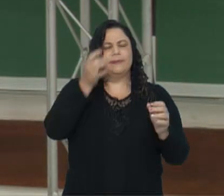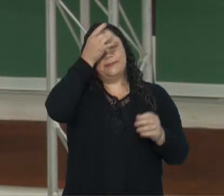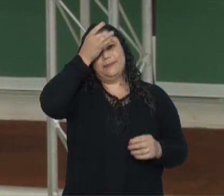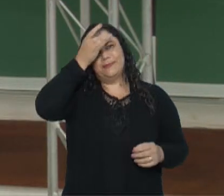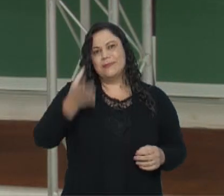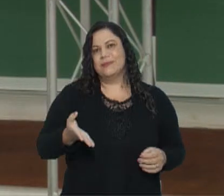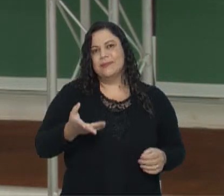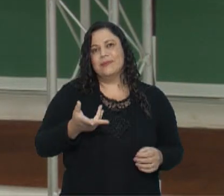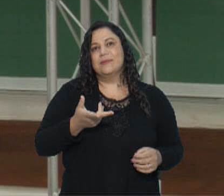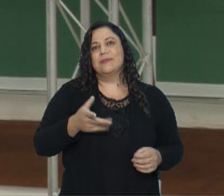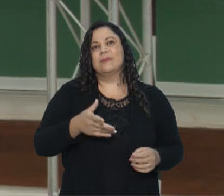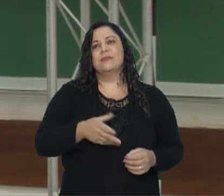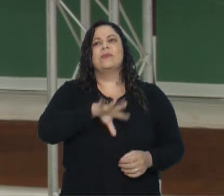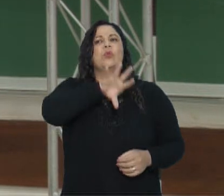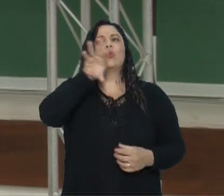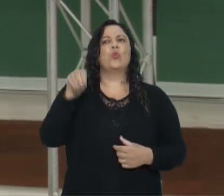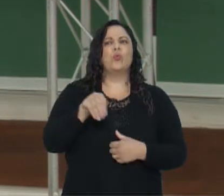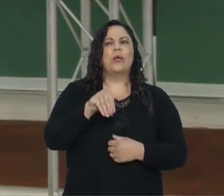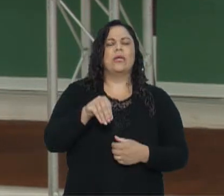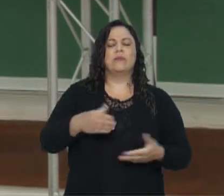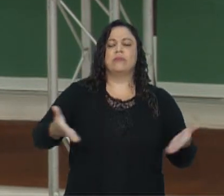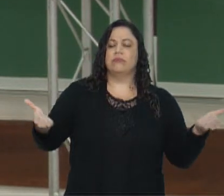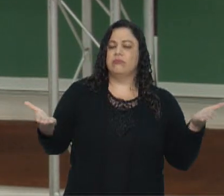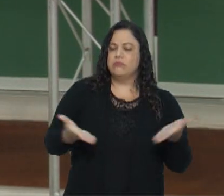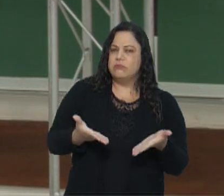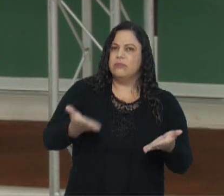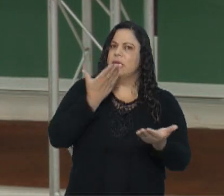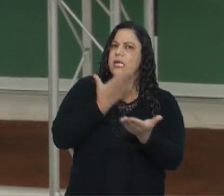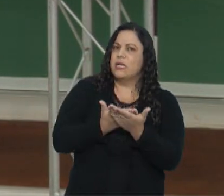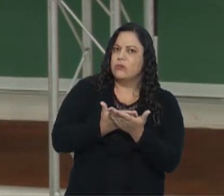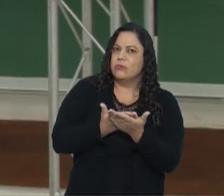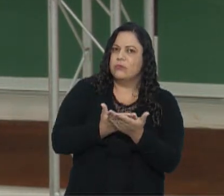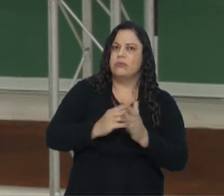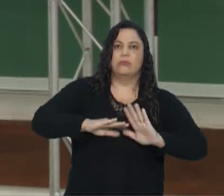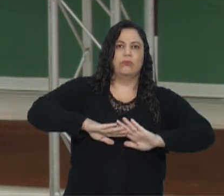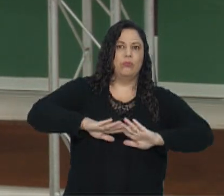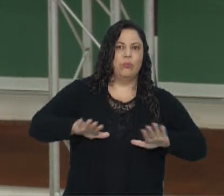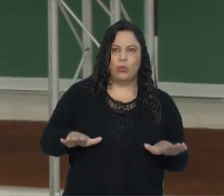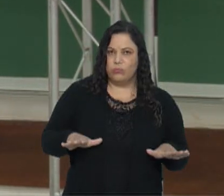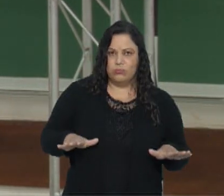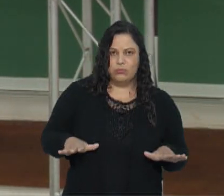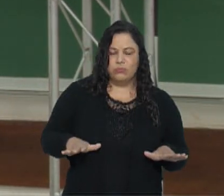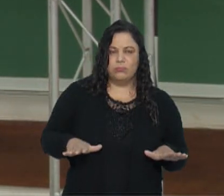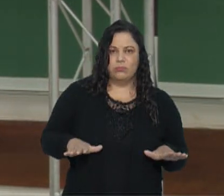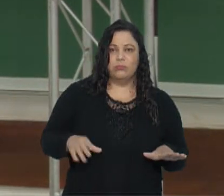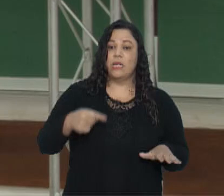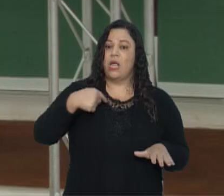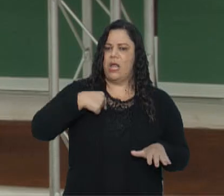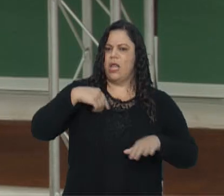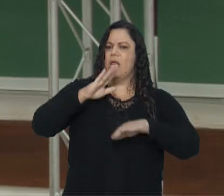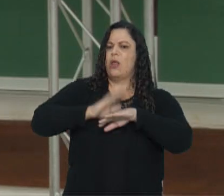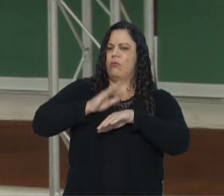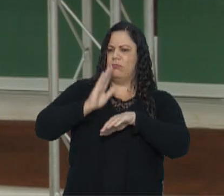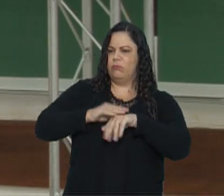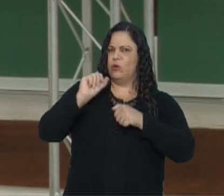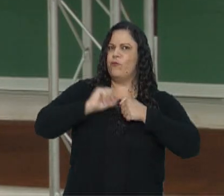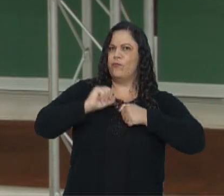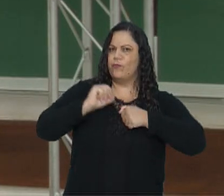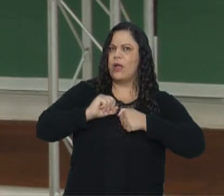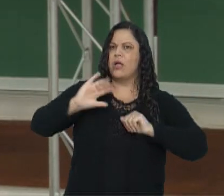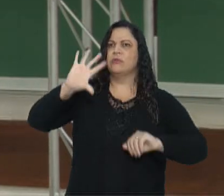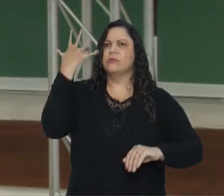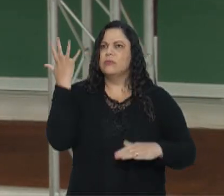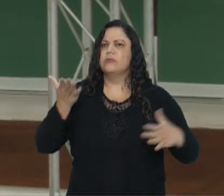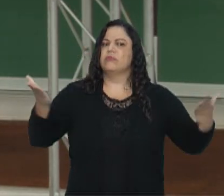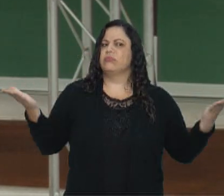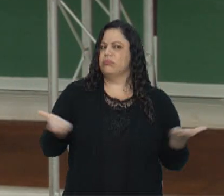estou falando que a ação está ocorrendo, né? Então eu faço, eu aconteço, É na